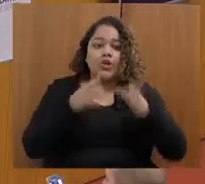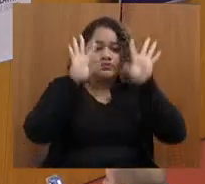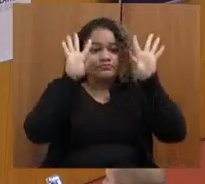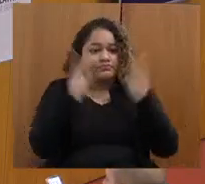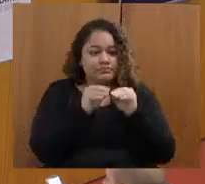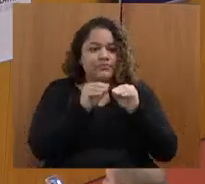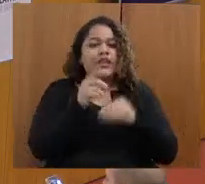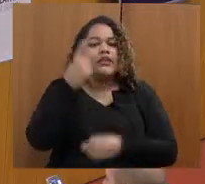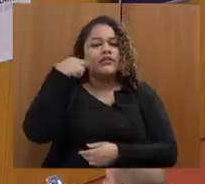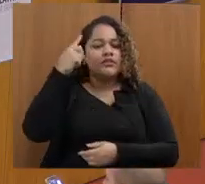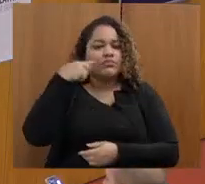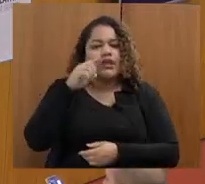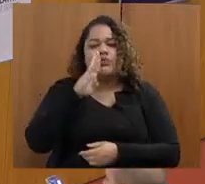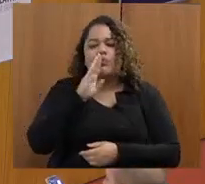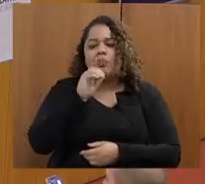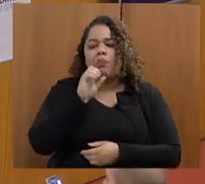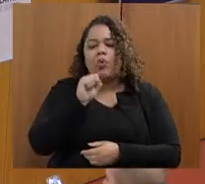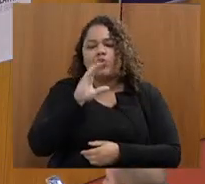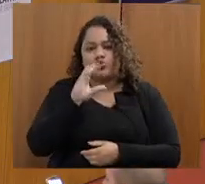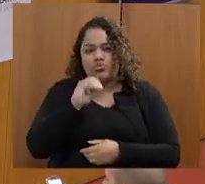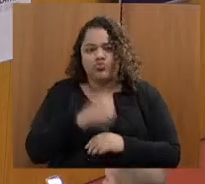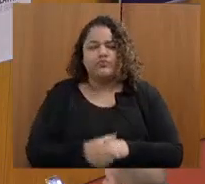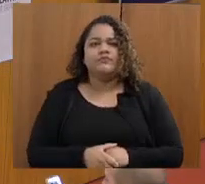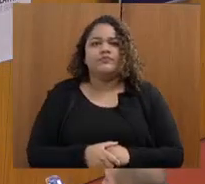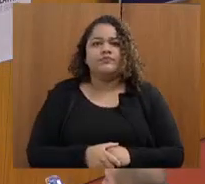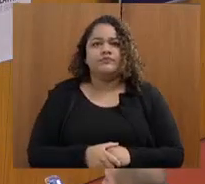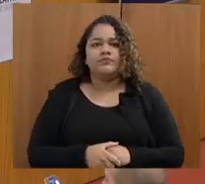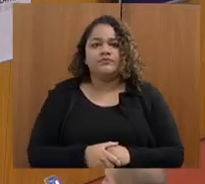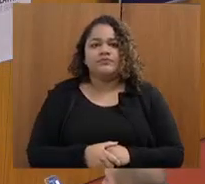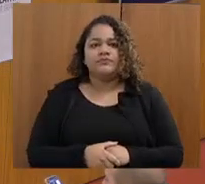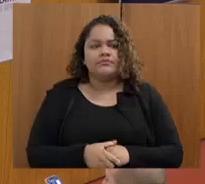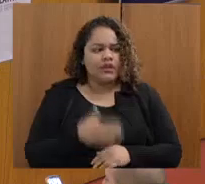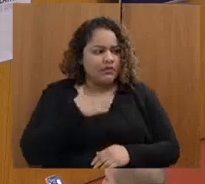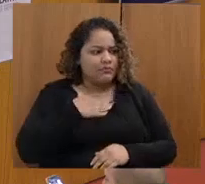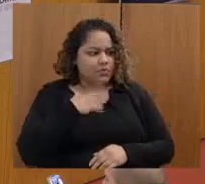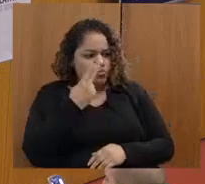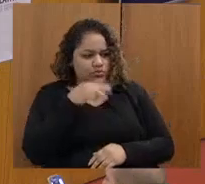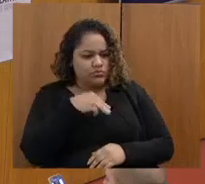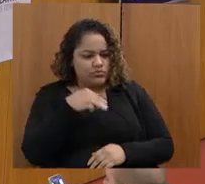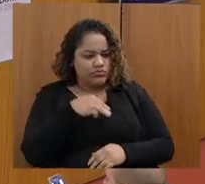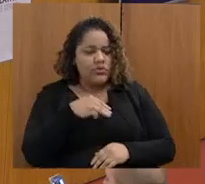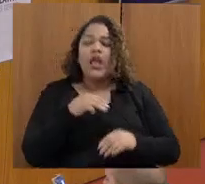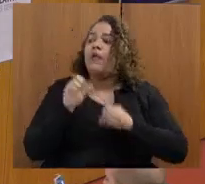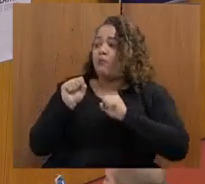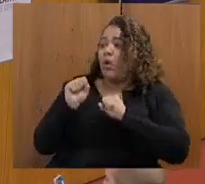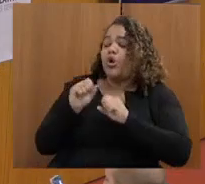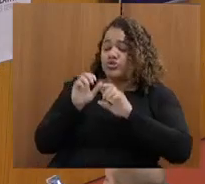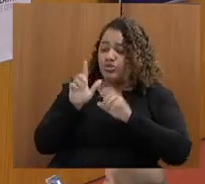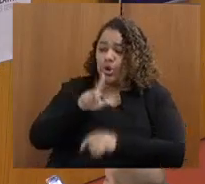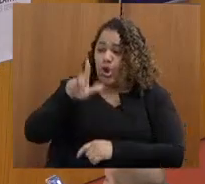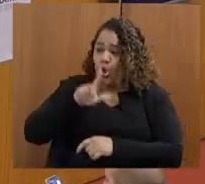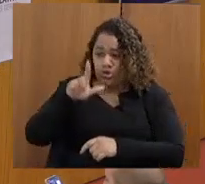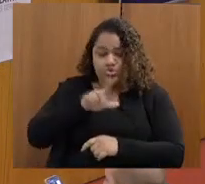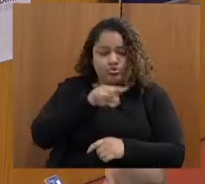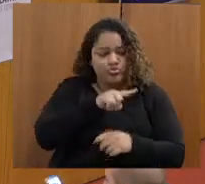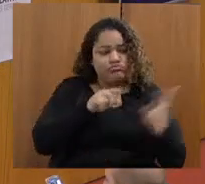Bosco eu posso ser meus dois minutos réplica 2 minutos